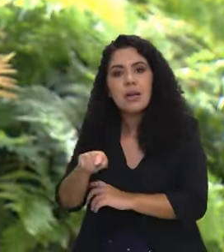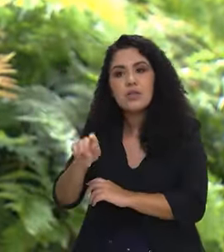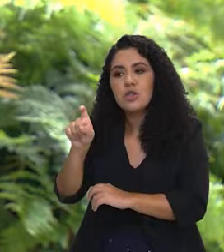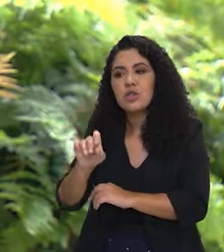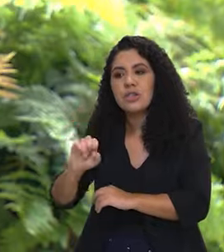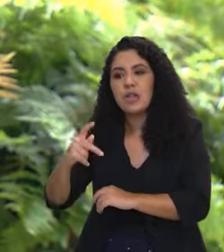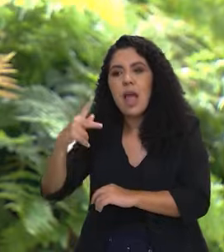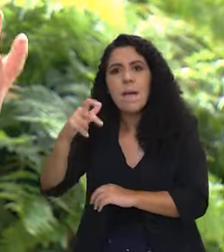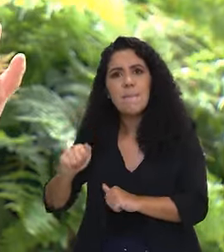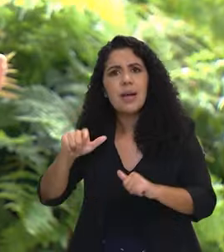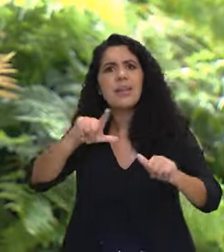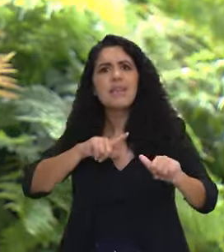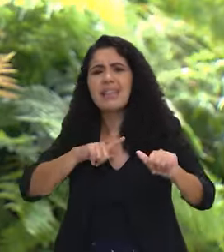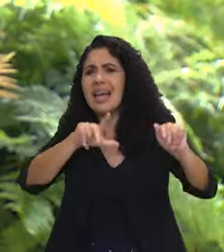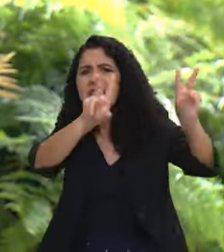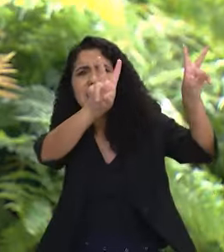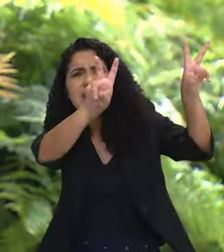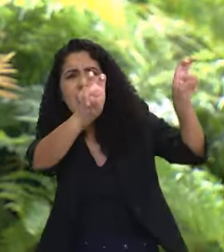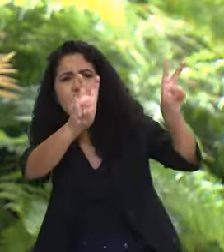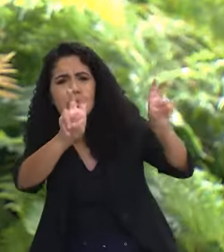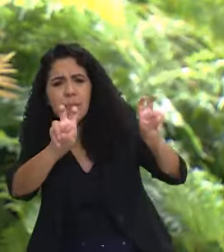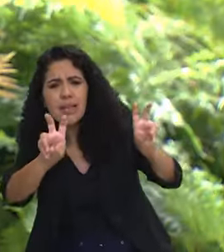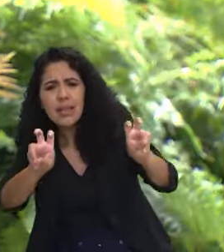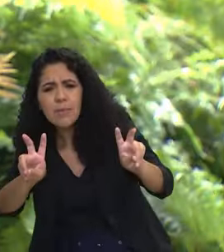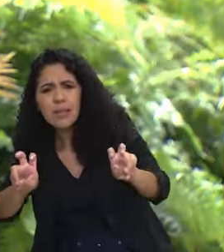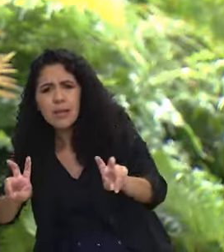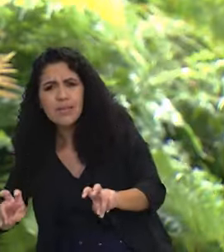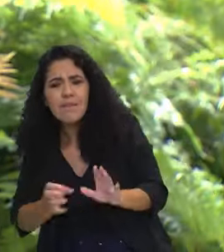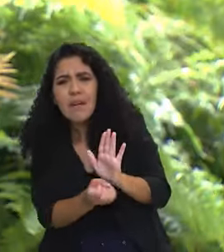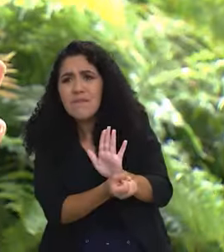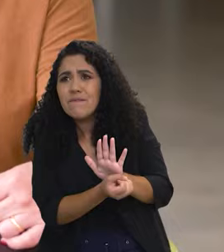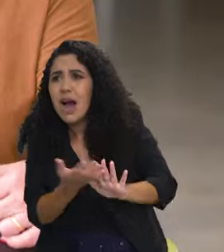discute temas gerais,